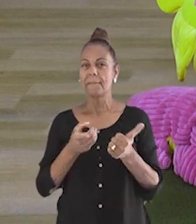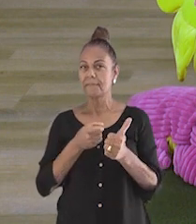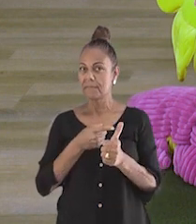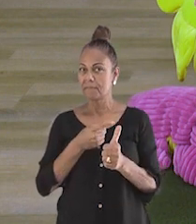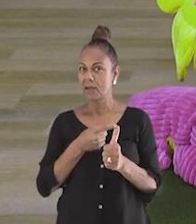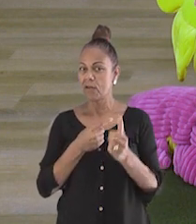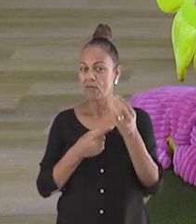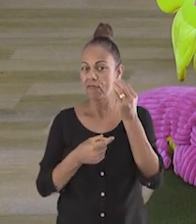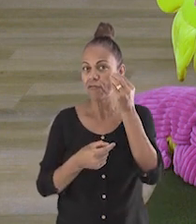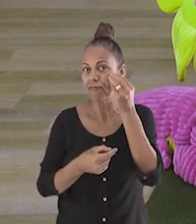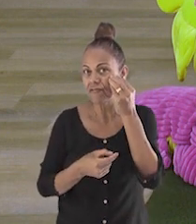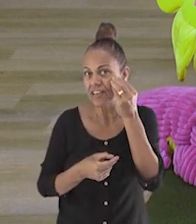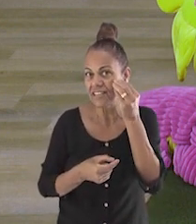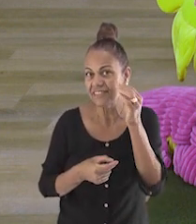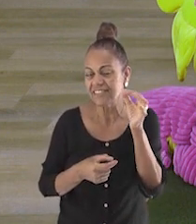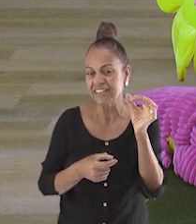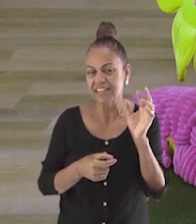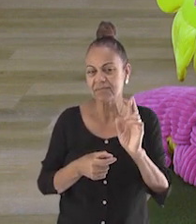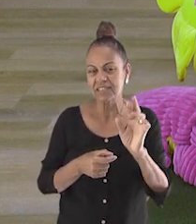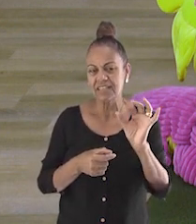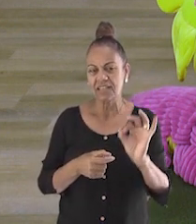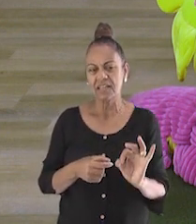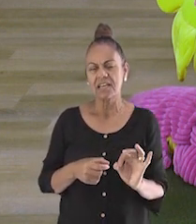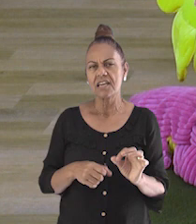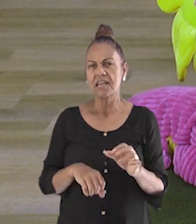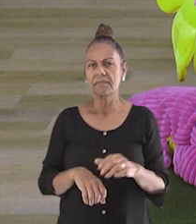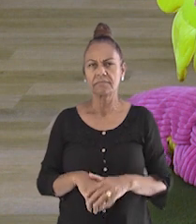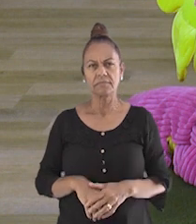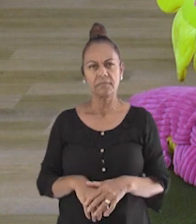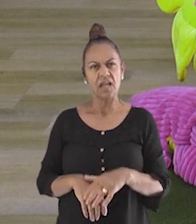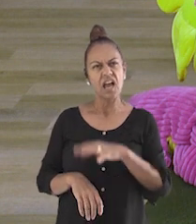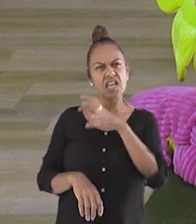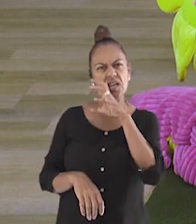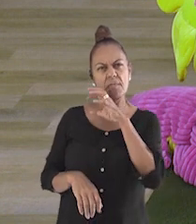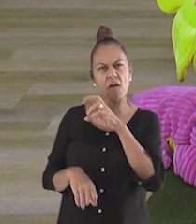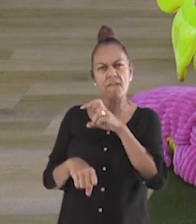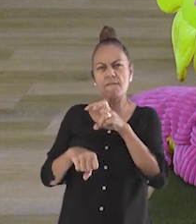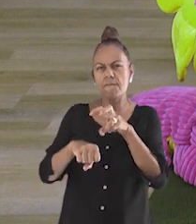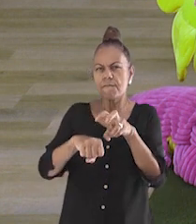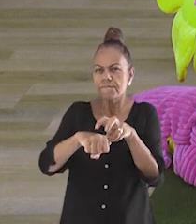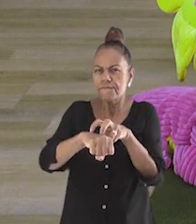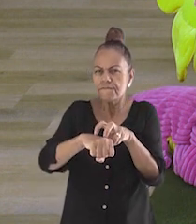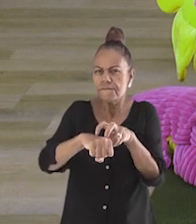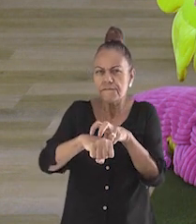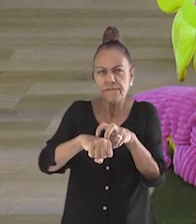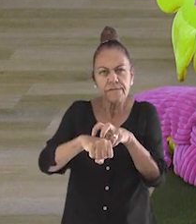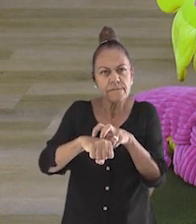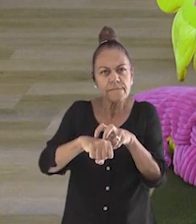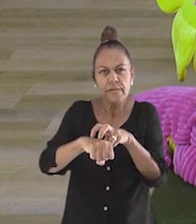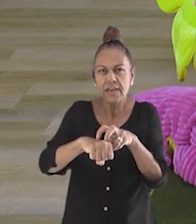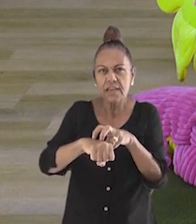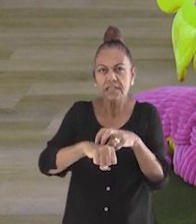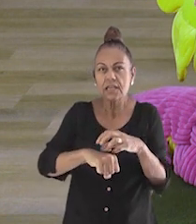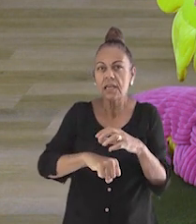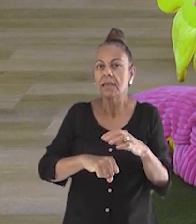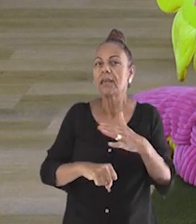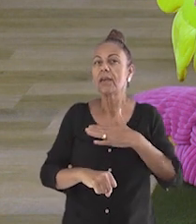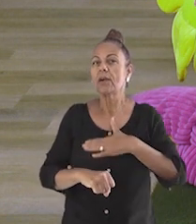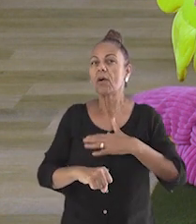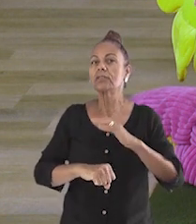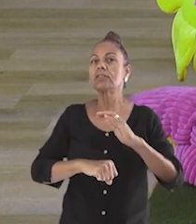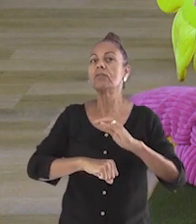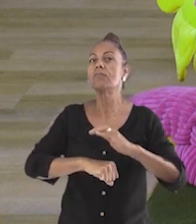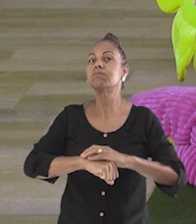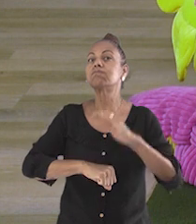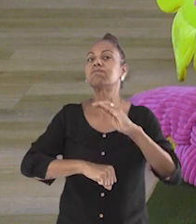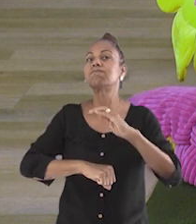Primeiro, vamos ver se vocês acertam. Ele é bem verde e gosta de pular. Quem será? Quem